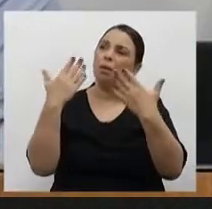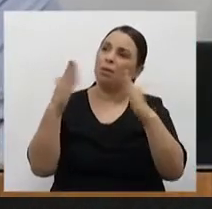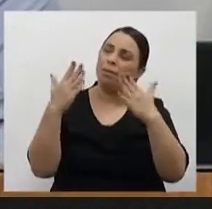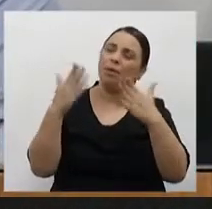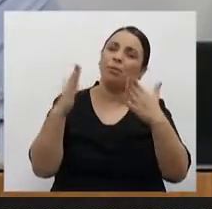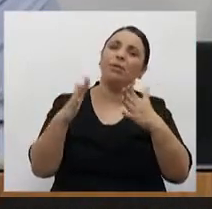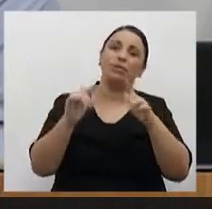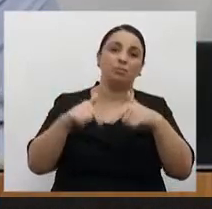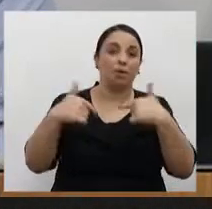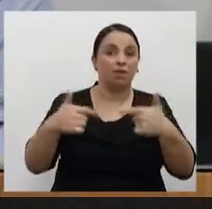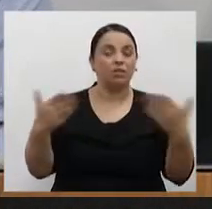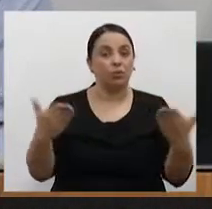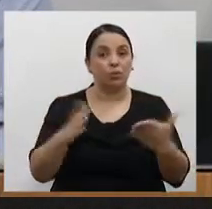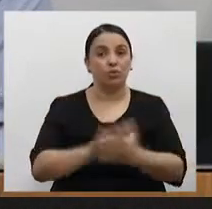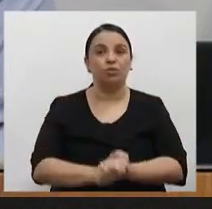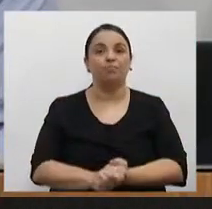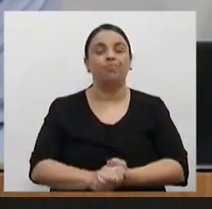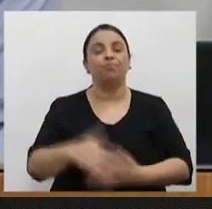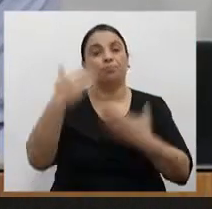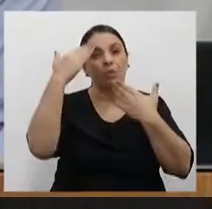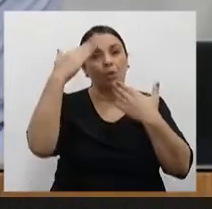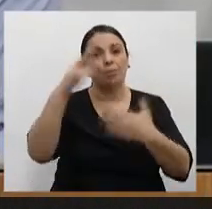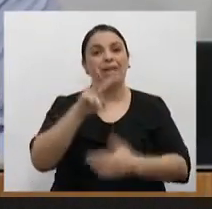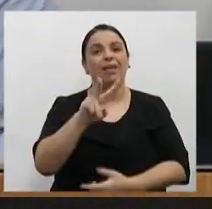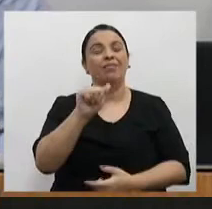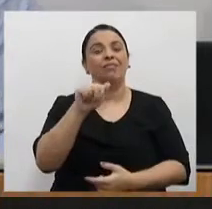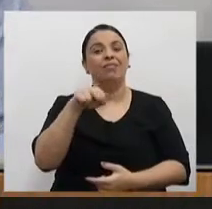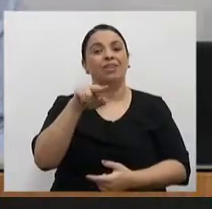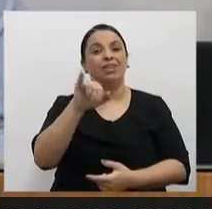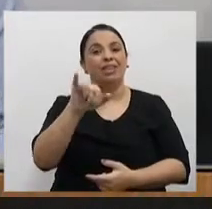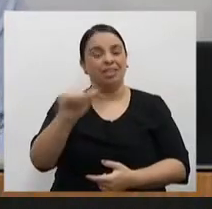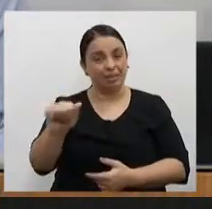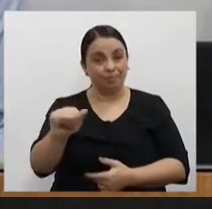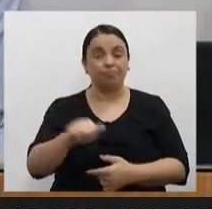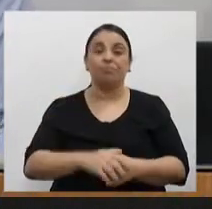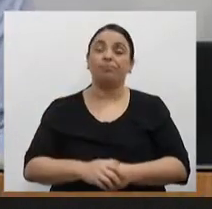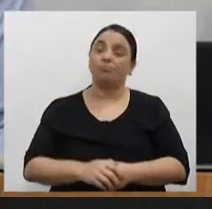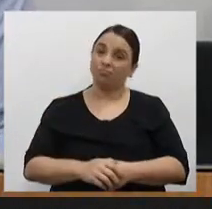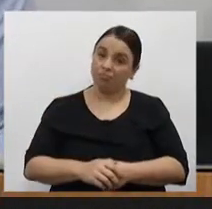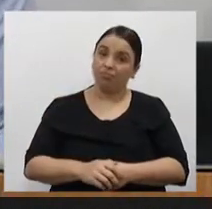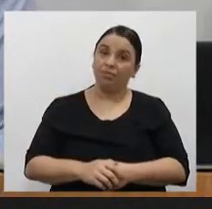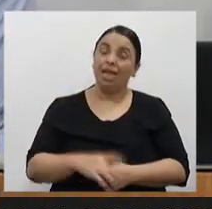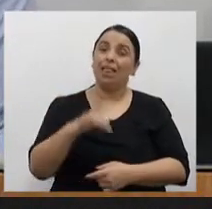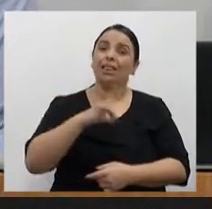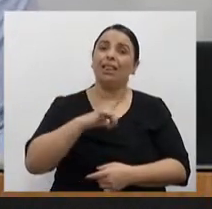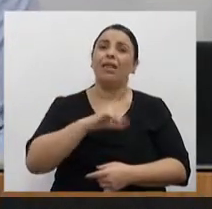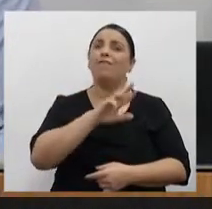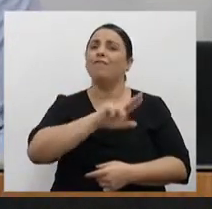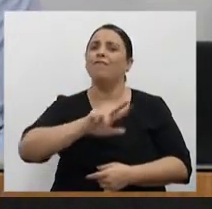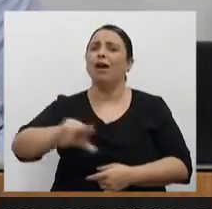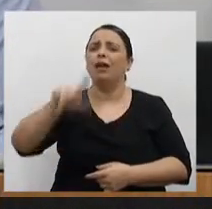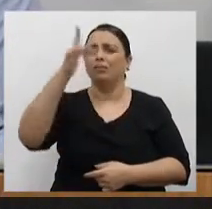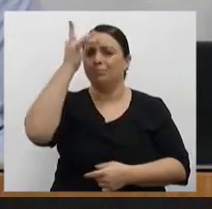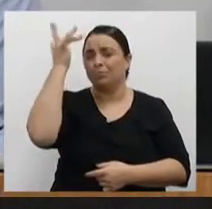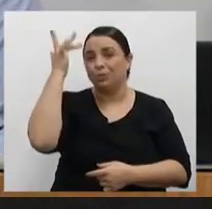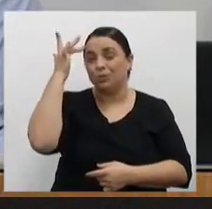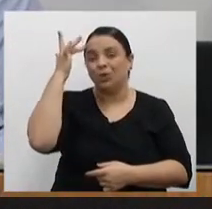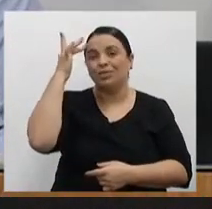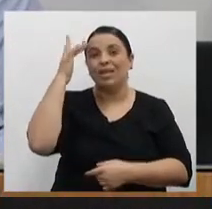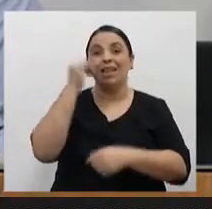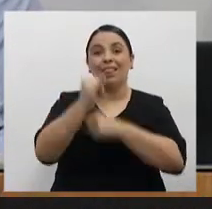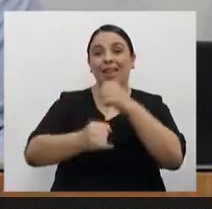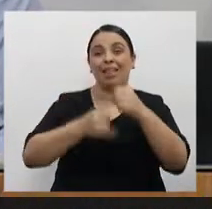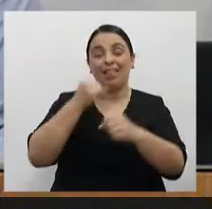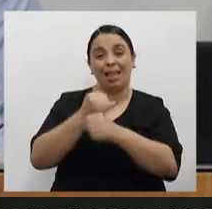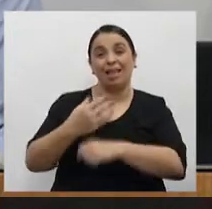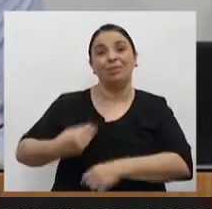Muito obrigado, Vânia. Só registrando que a gente está aqui com vários internautas participando conosco aqui ao